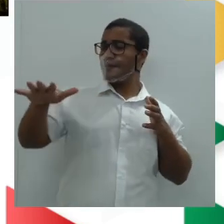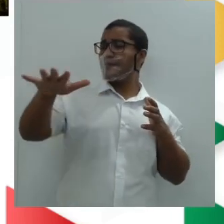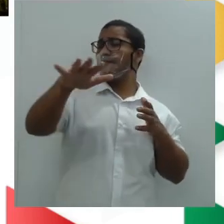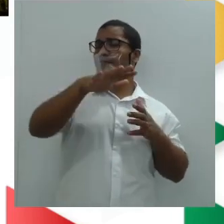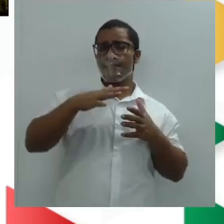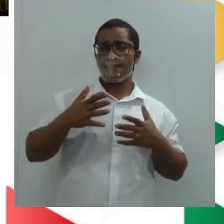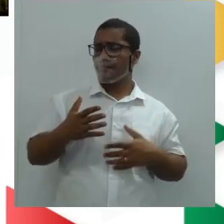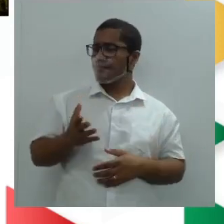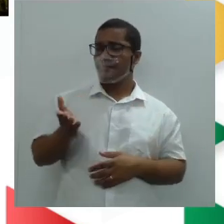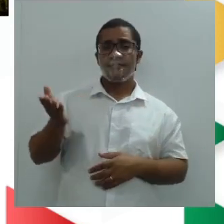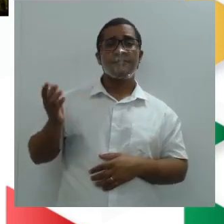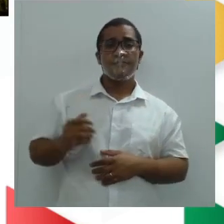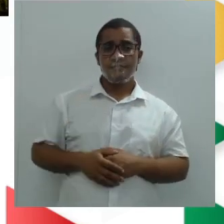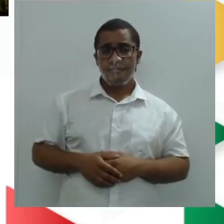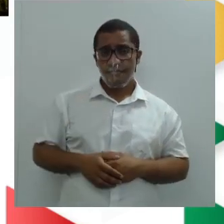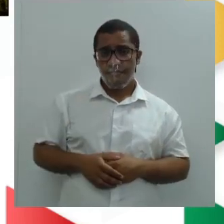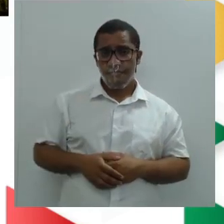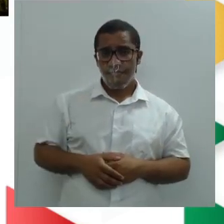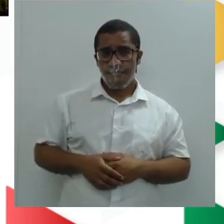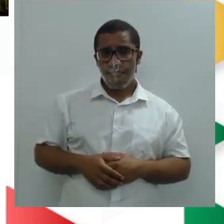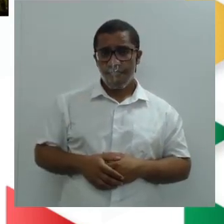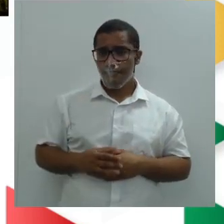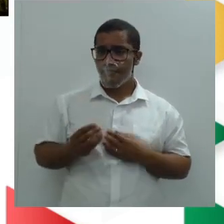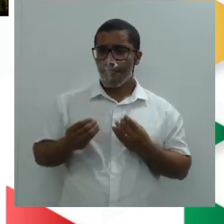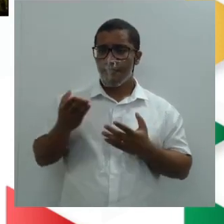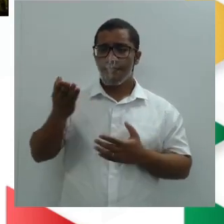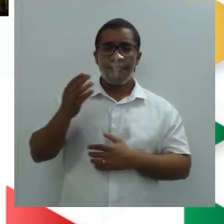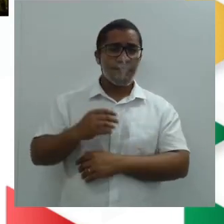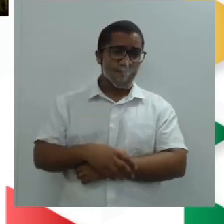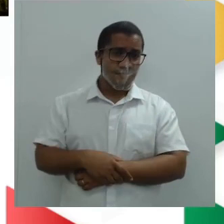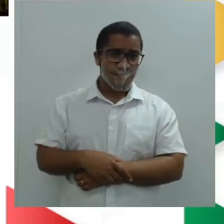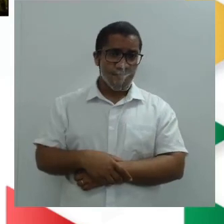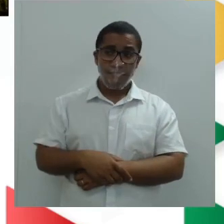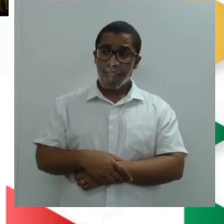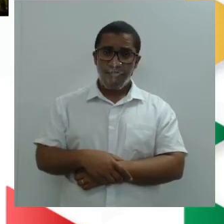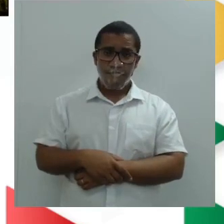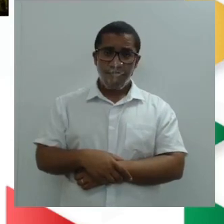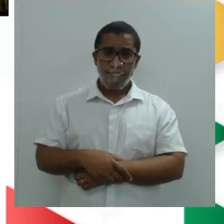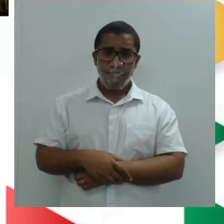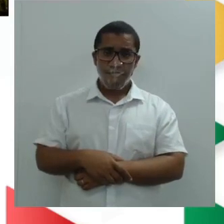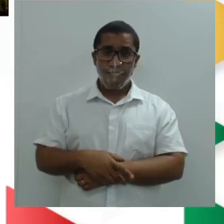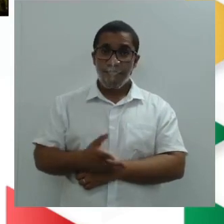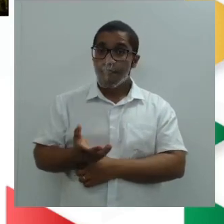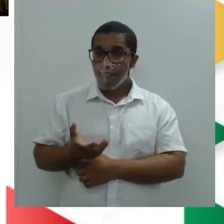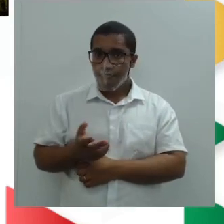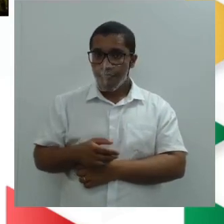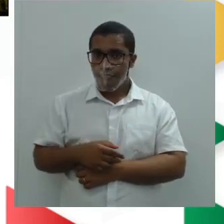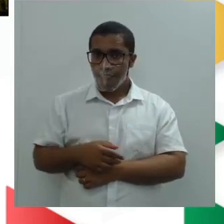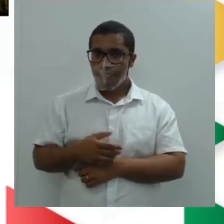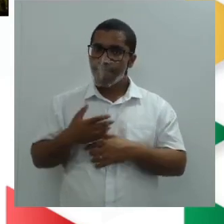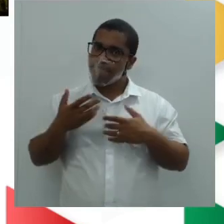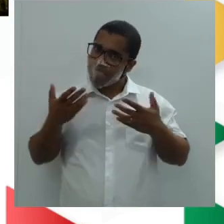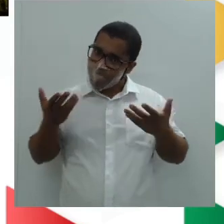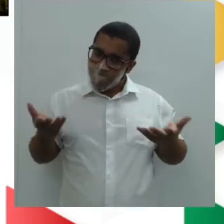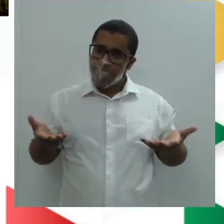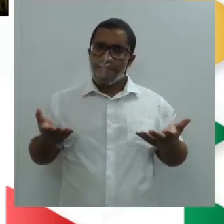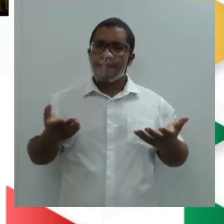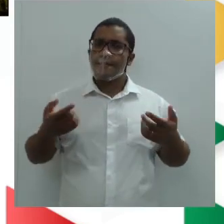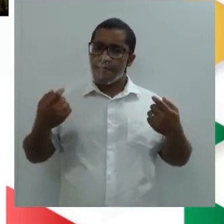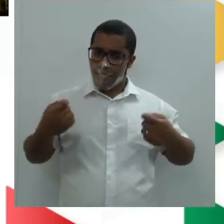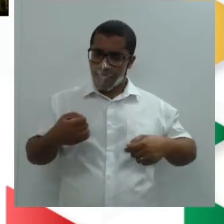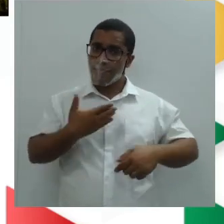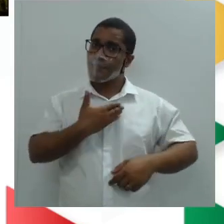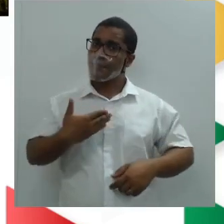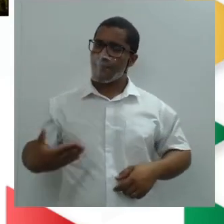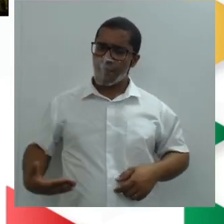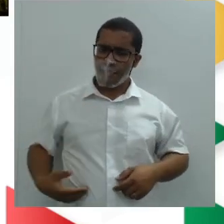é que fica? E os demais que fazem parte da sociedade, como é que fica, né? Então, cabe ao poder público